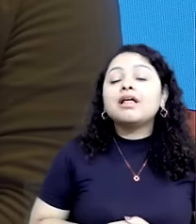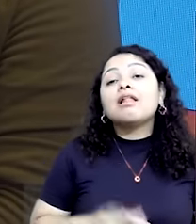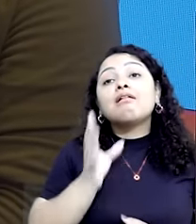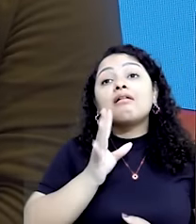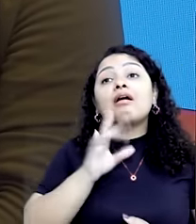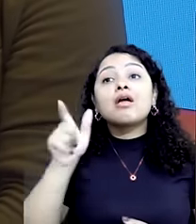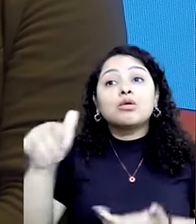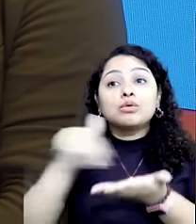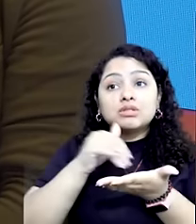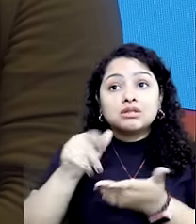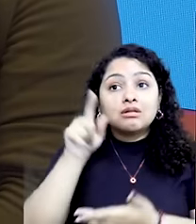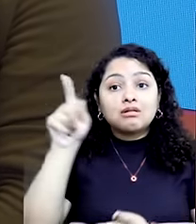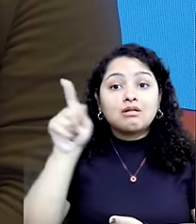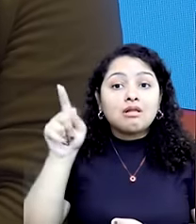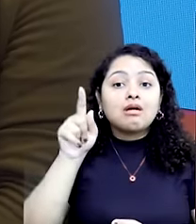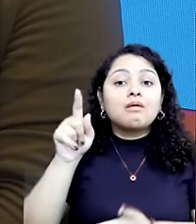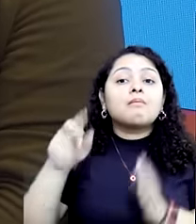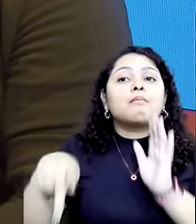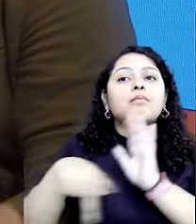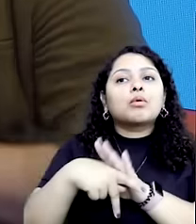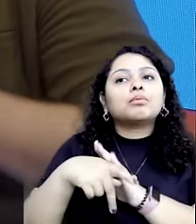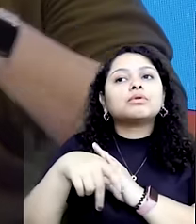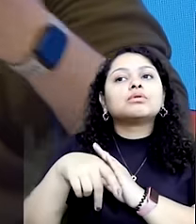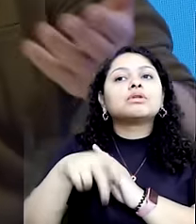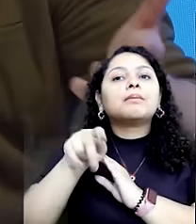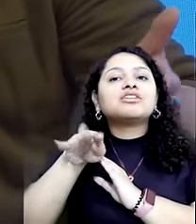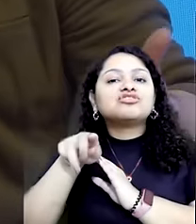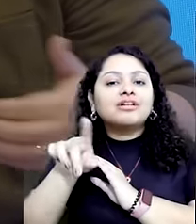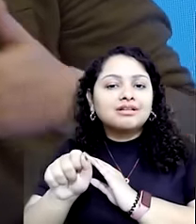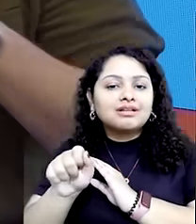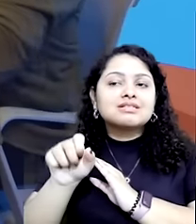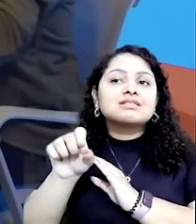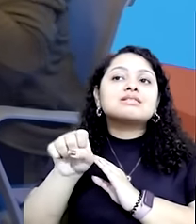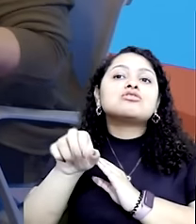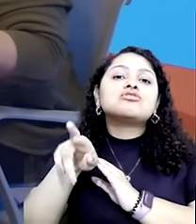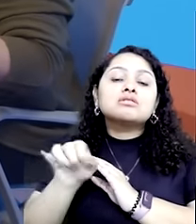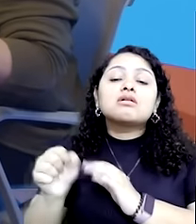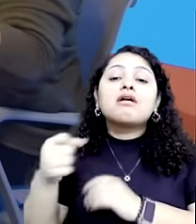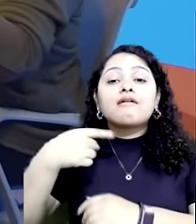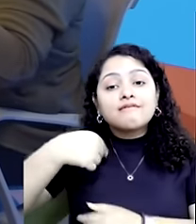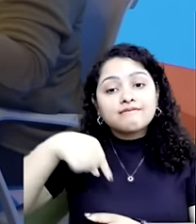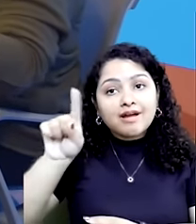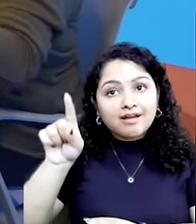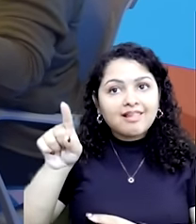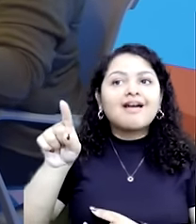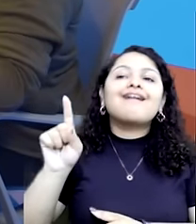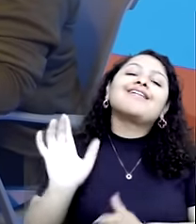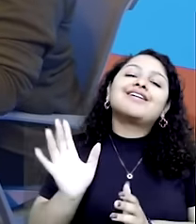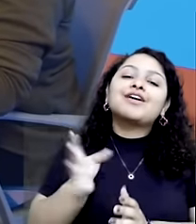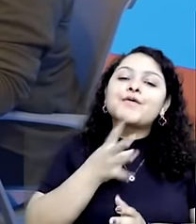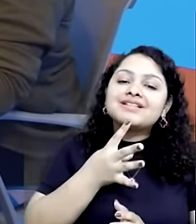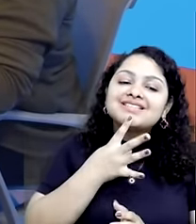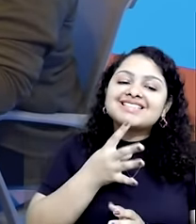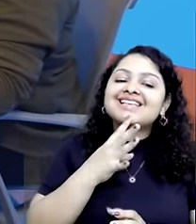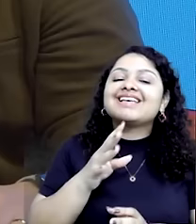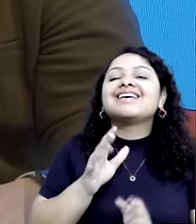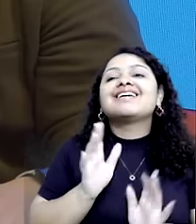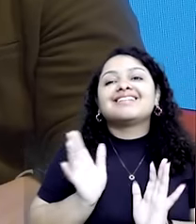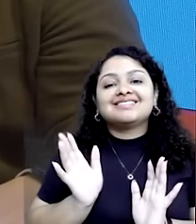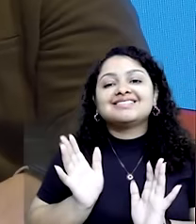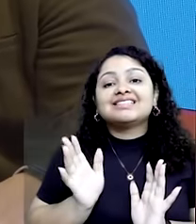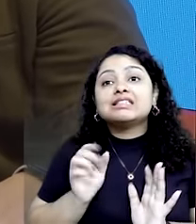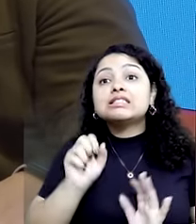conhece vá pra Baixada Santista Quem já Conhece Me procura lá vai ser um prazer a gente toma um café